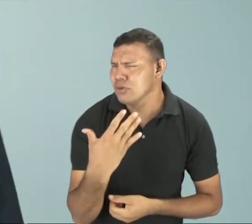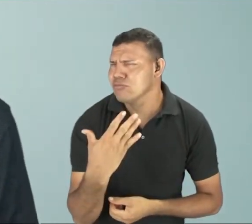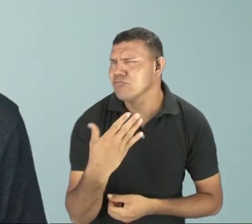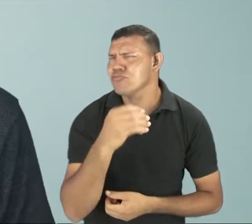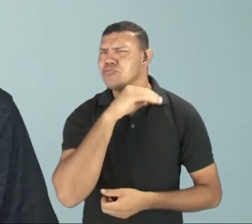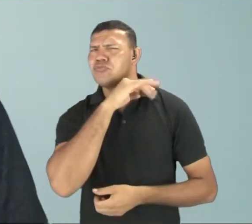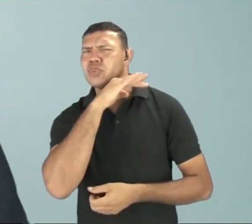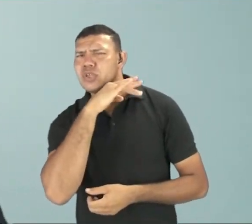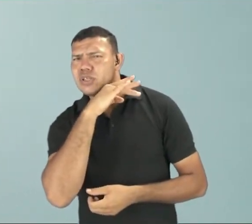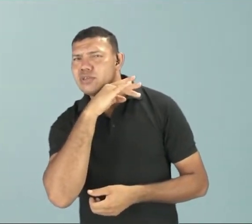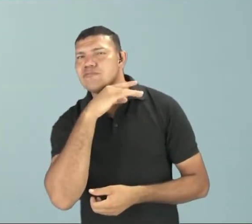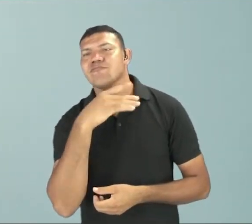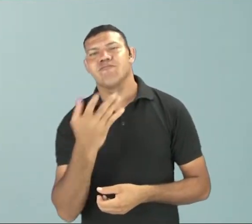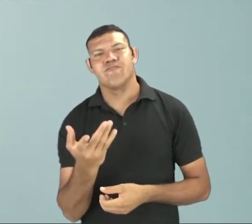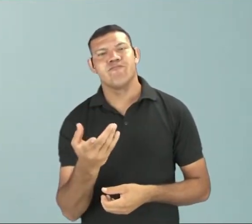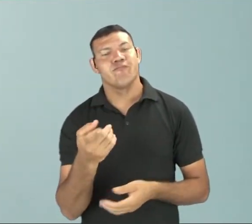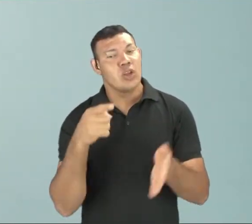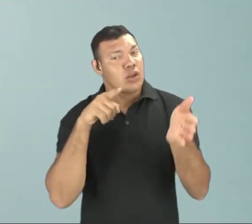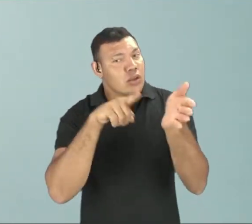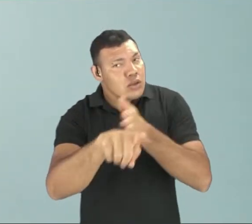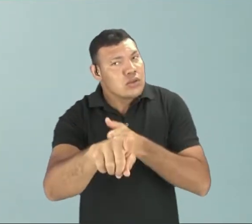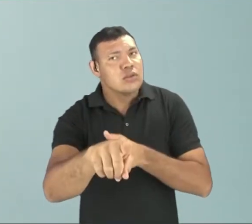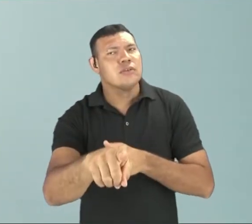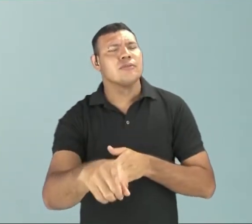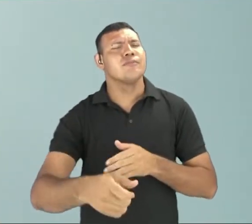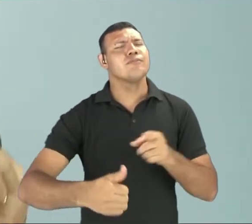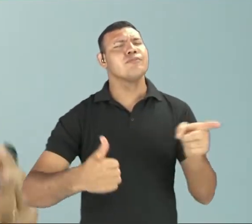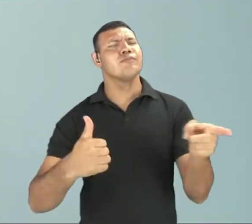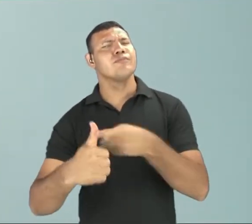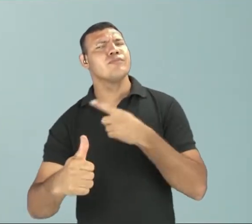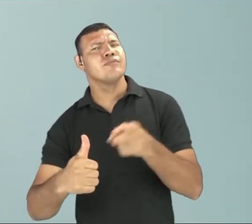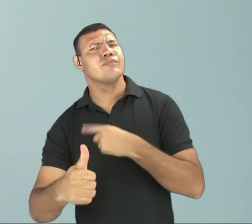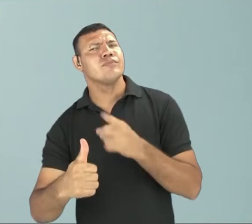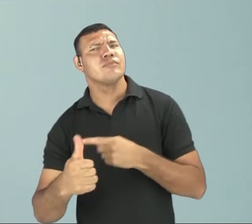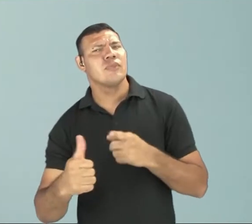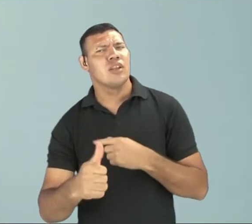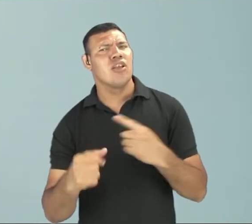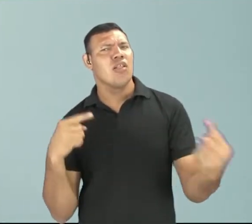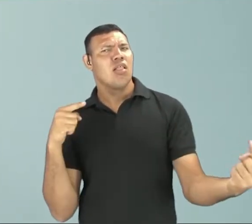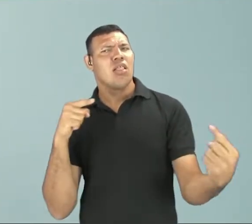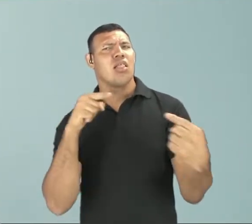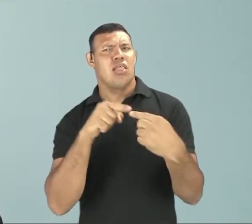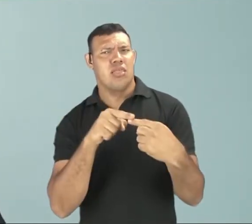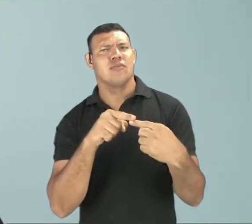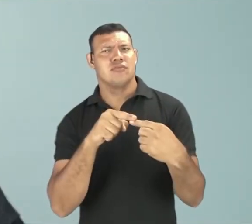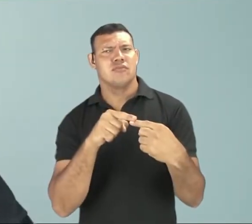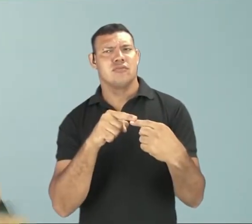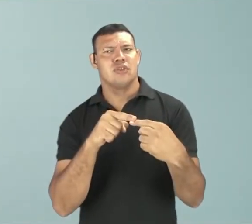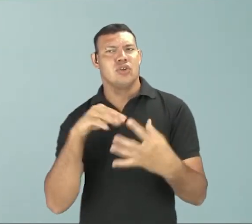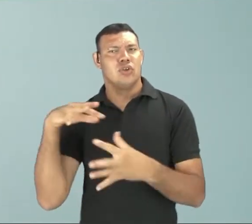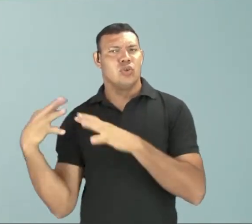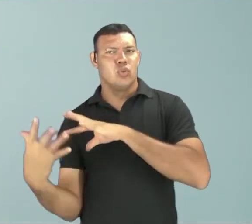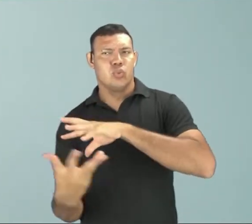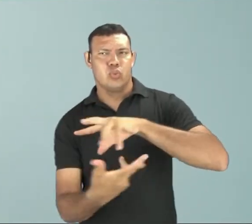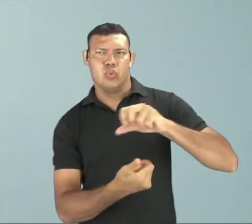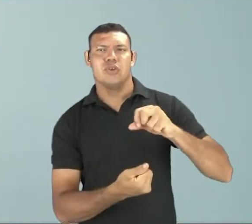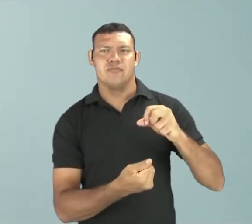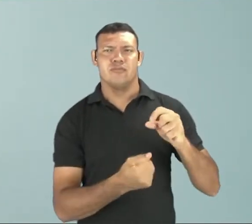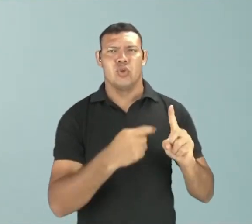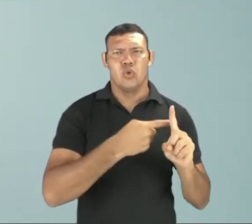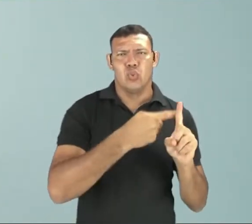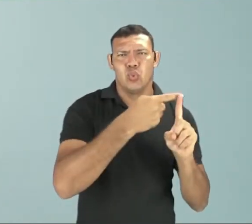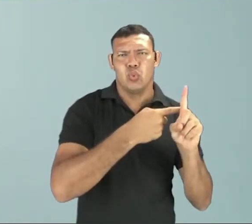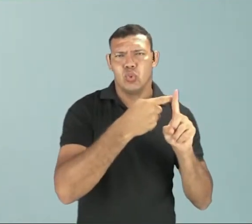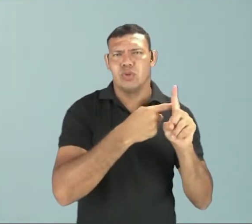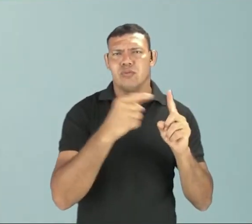que isso é ruim? Então cabe uma pergunta. Primeiro, há alguma relação entre o aquecimento global e o efeito estufa? O que que vocês